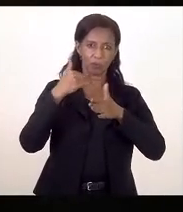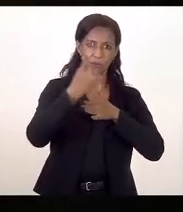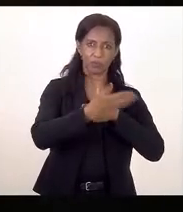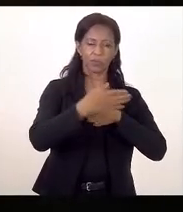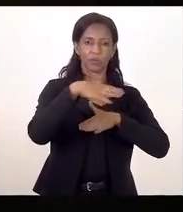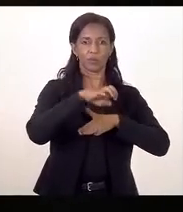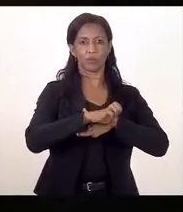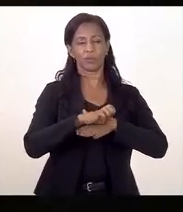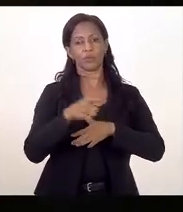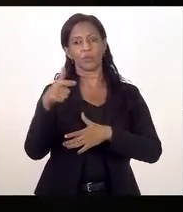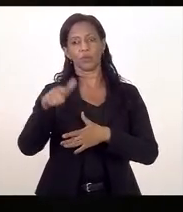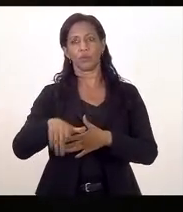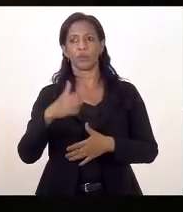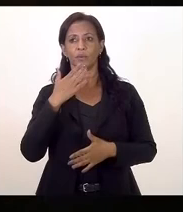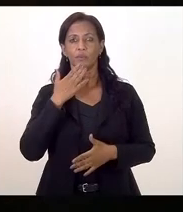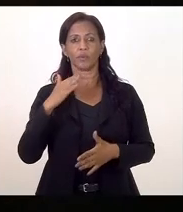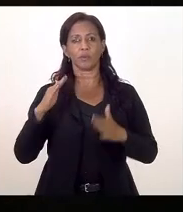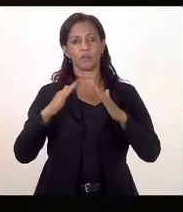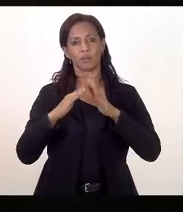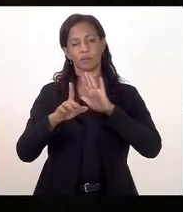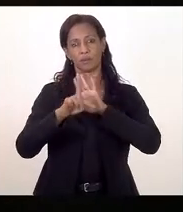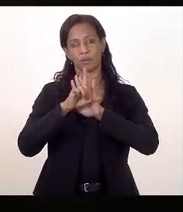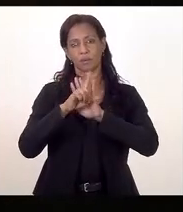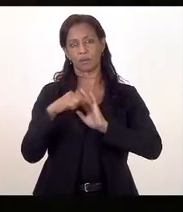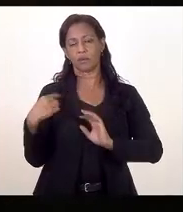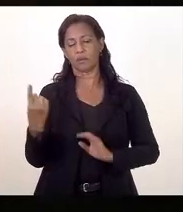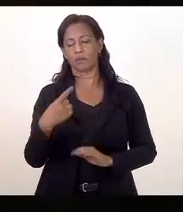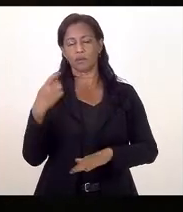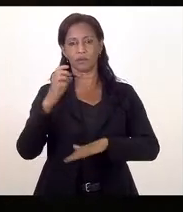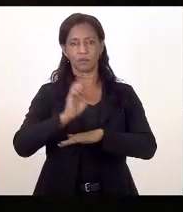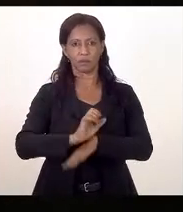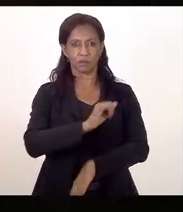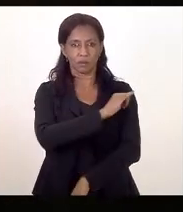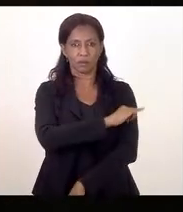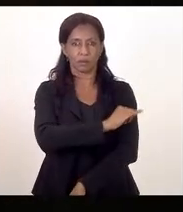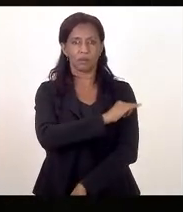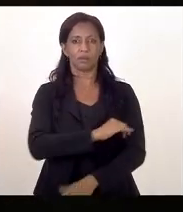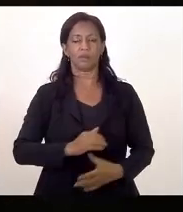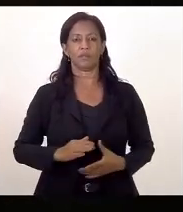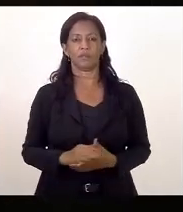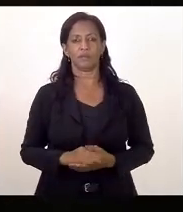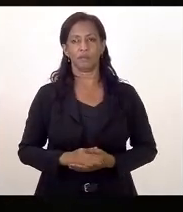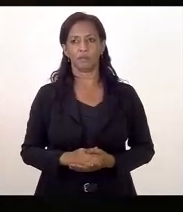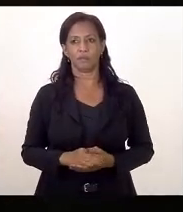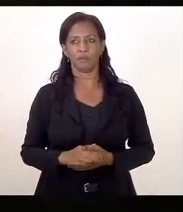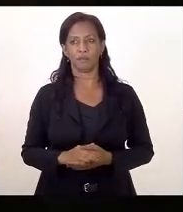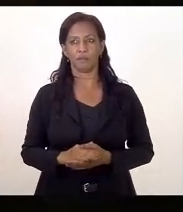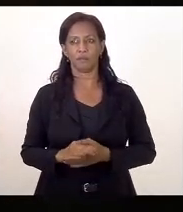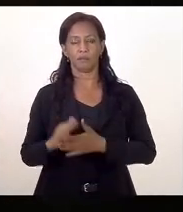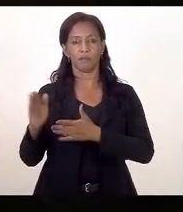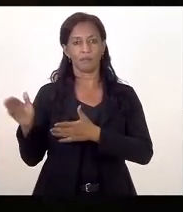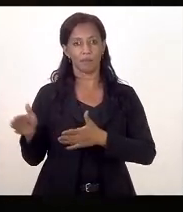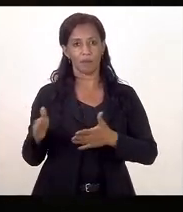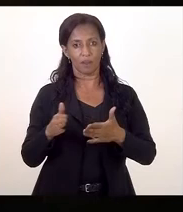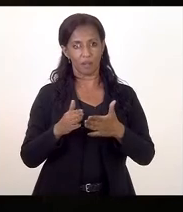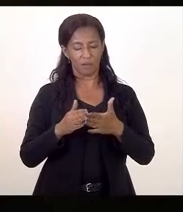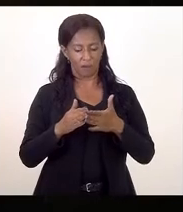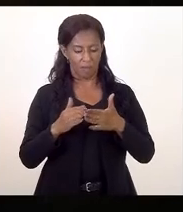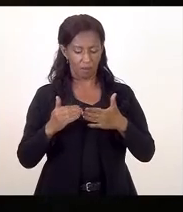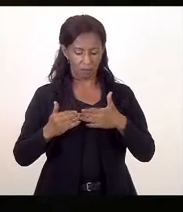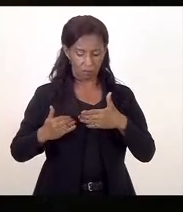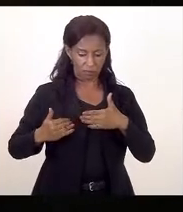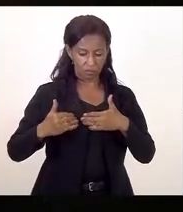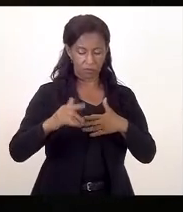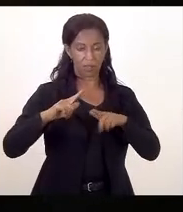E, mais uma vez, essa Casa Legislativa e o nosso Estado do Rio de Janeiro vêm saindo na vanguarda